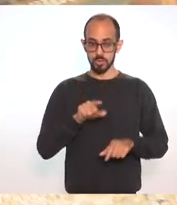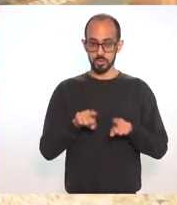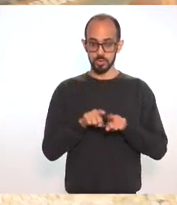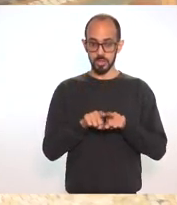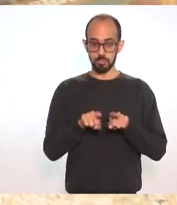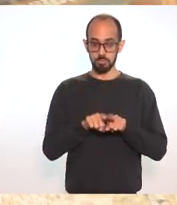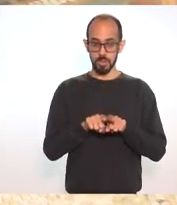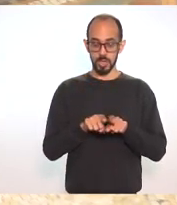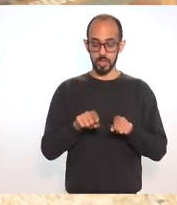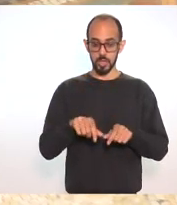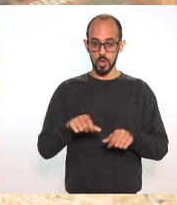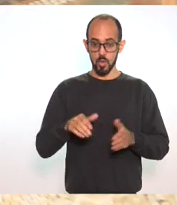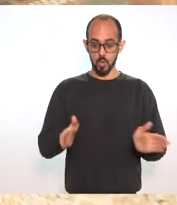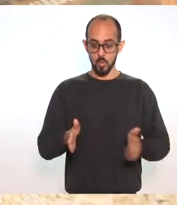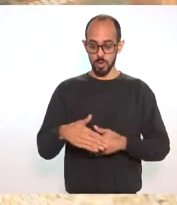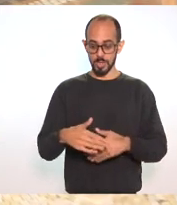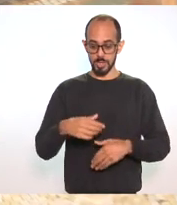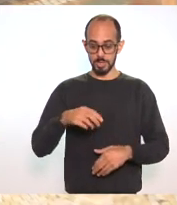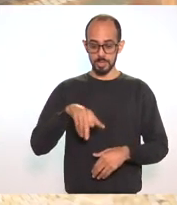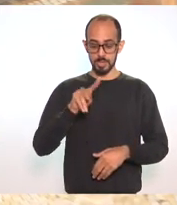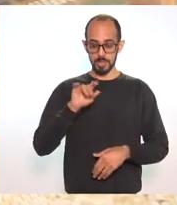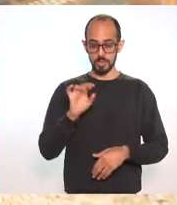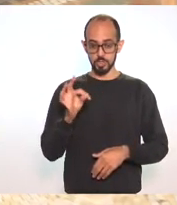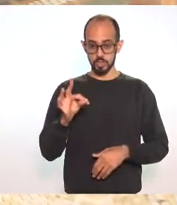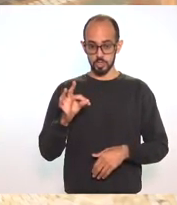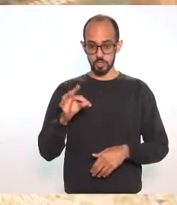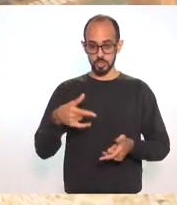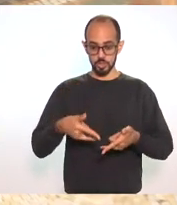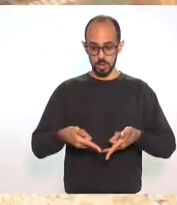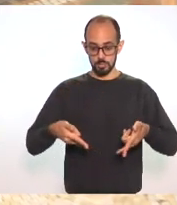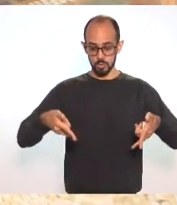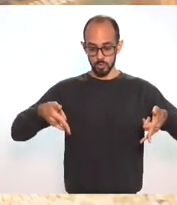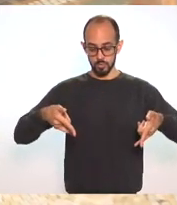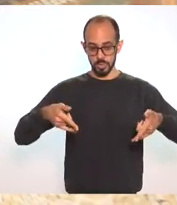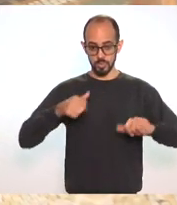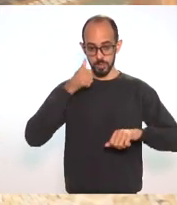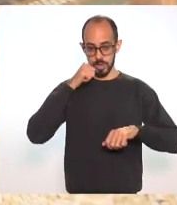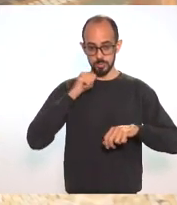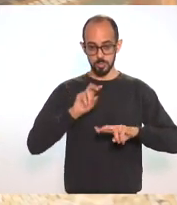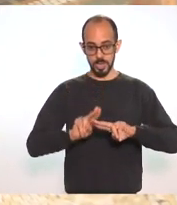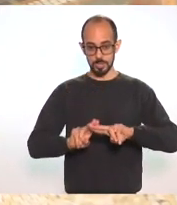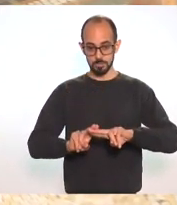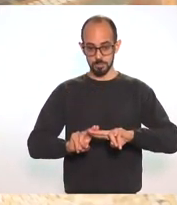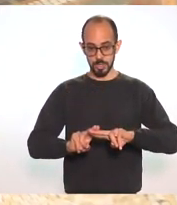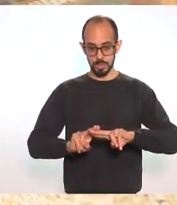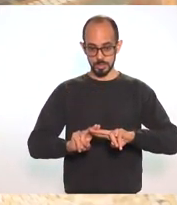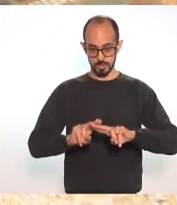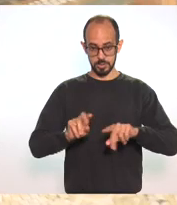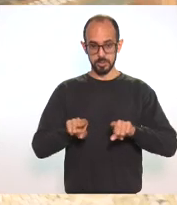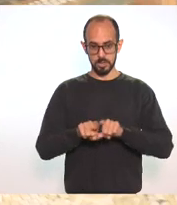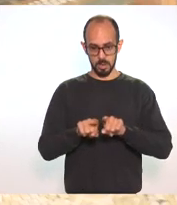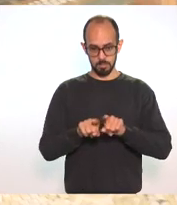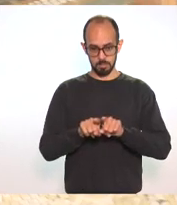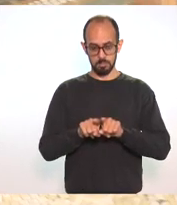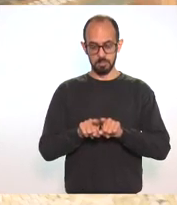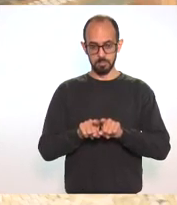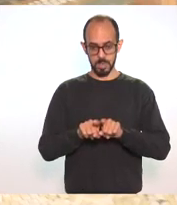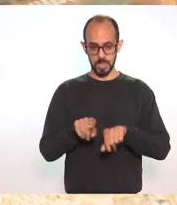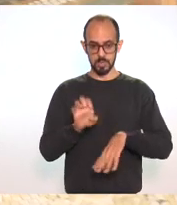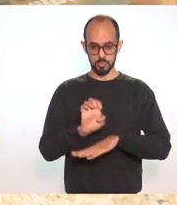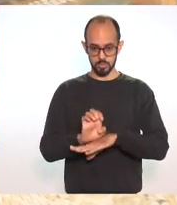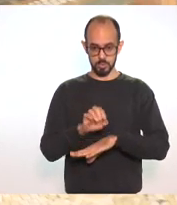detentas, ou seja, incluir também o kit de absorventes para as detentas do sistema prisional do Estado, e